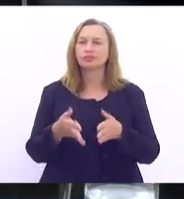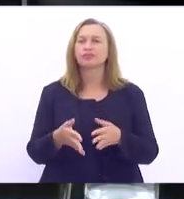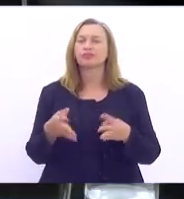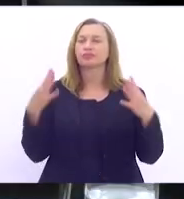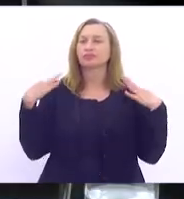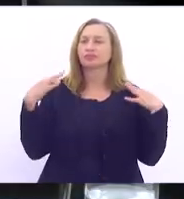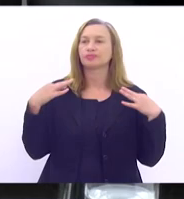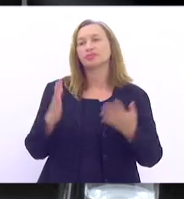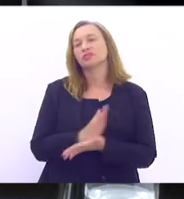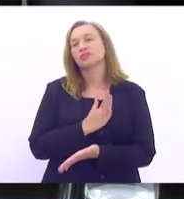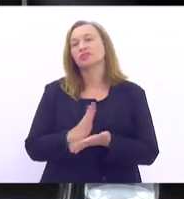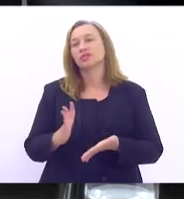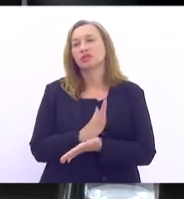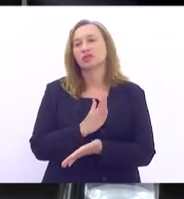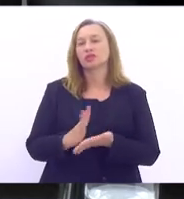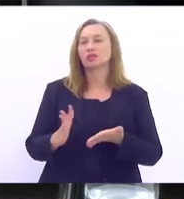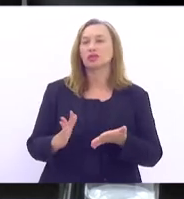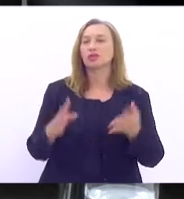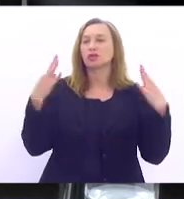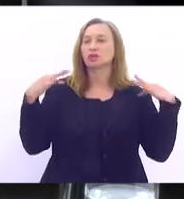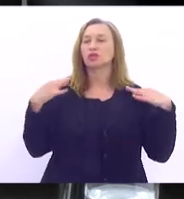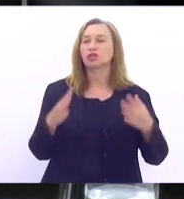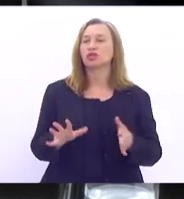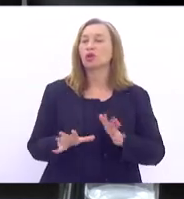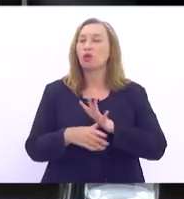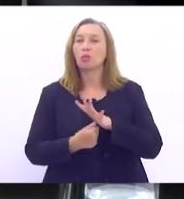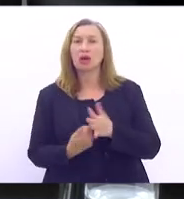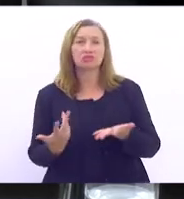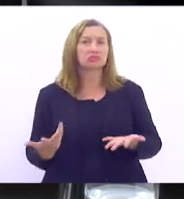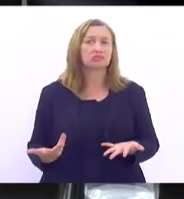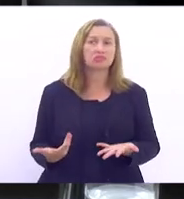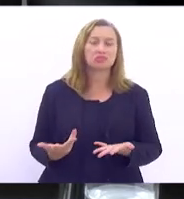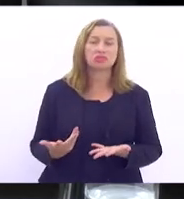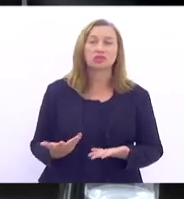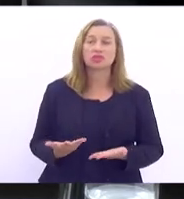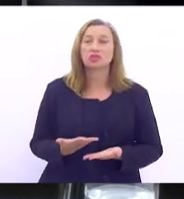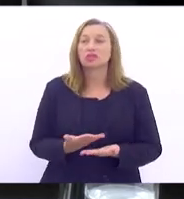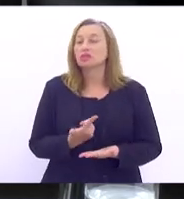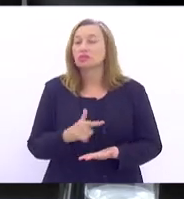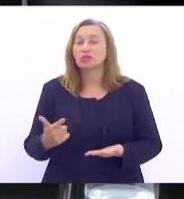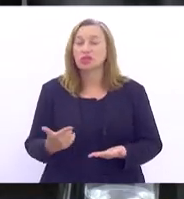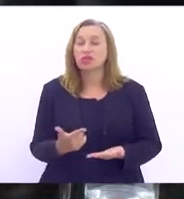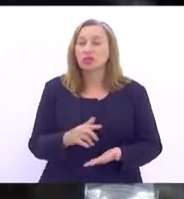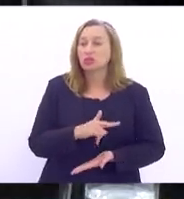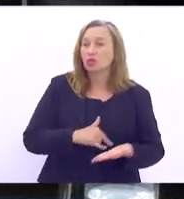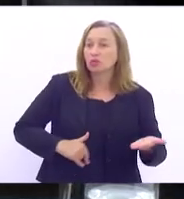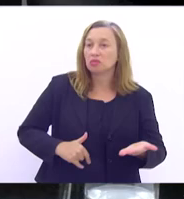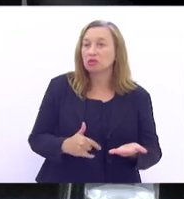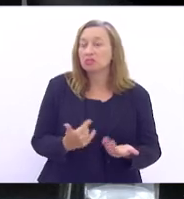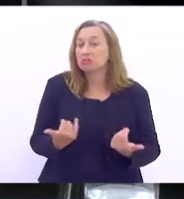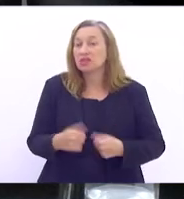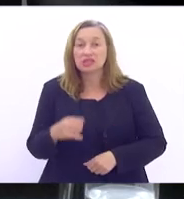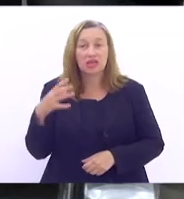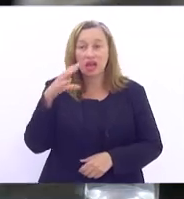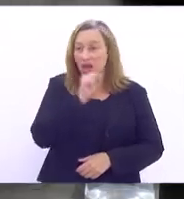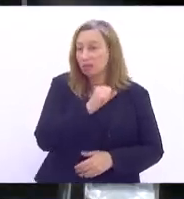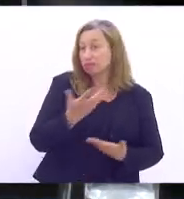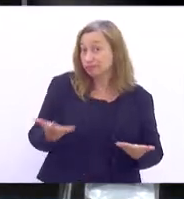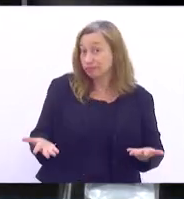turismo. Muitas vezes o turista é roubado, etc. E aí fica sem documento, precisa da noite para o dia.